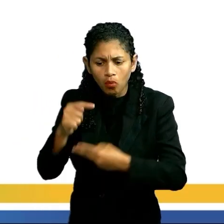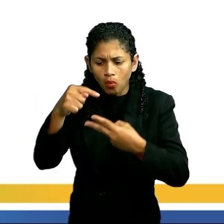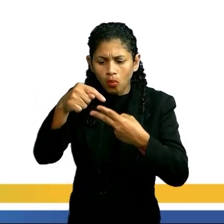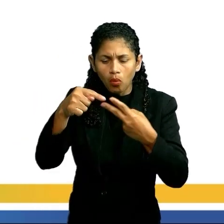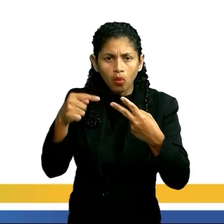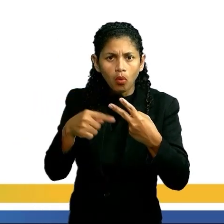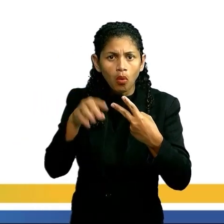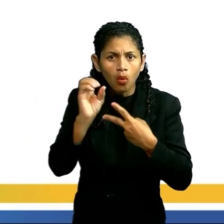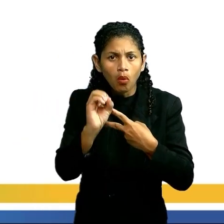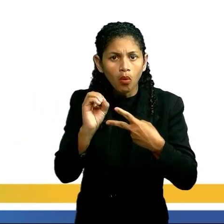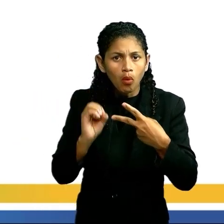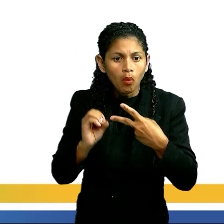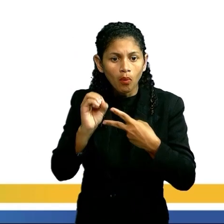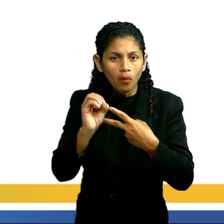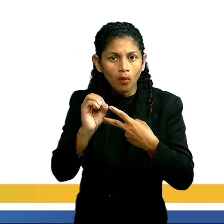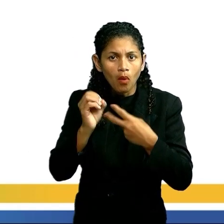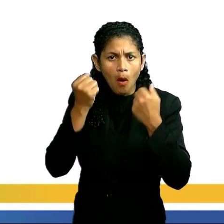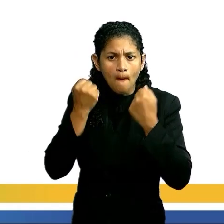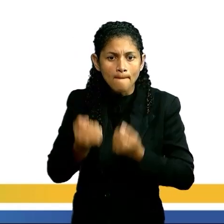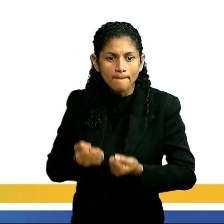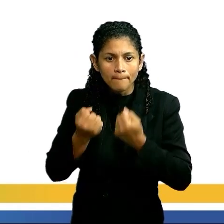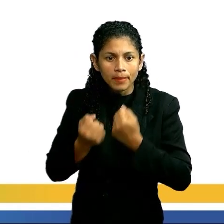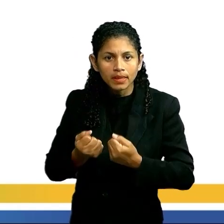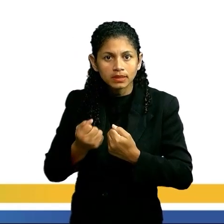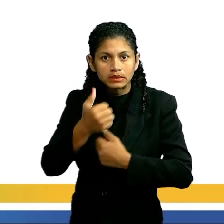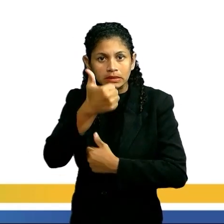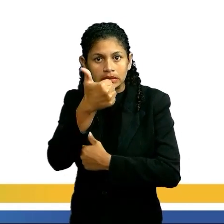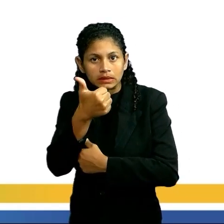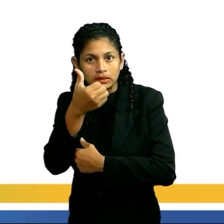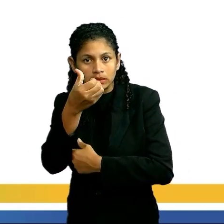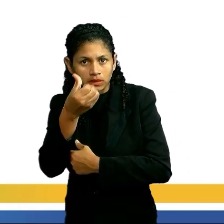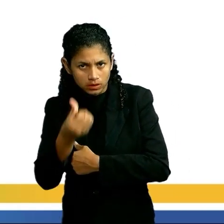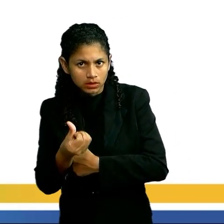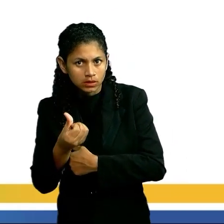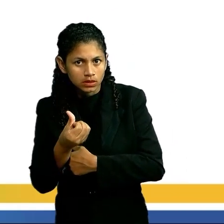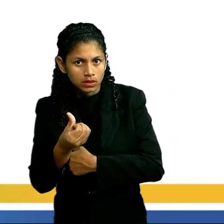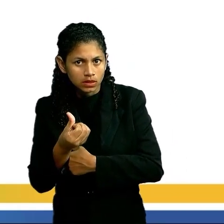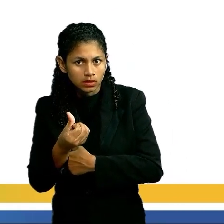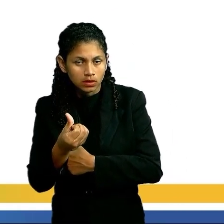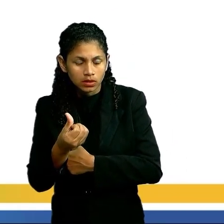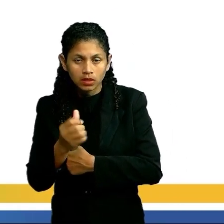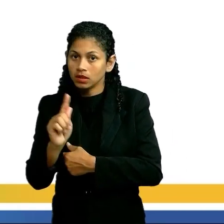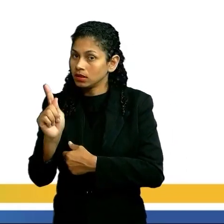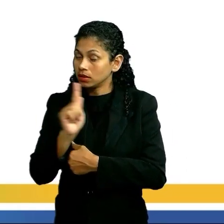Não. Não. 1 mol, né, que vai pesar o